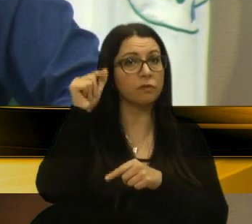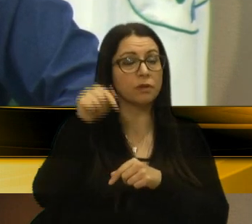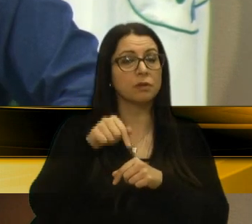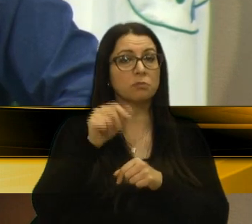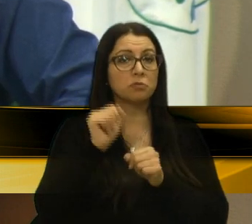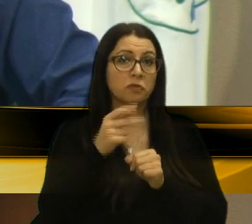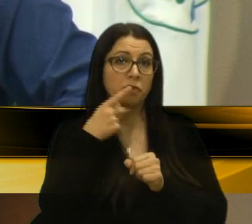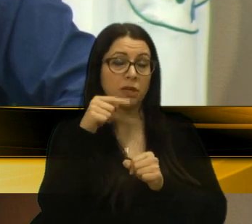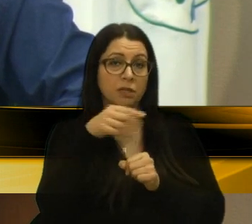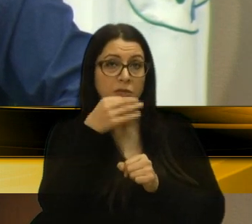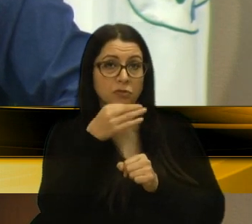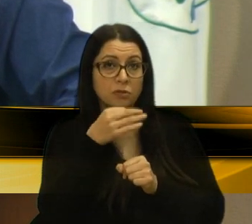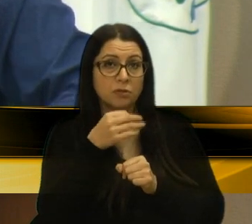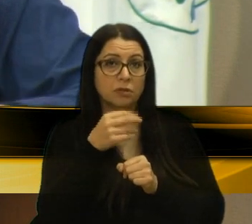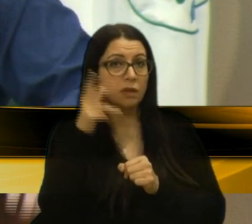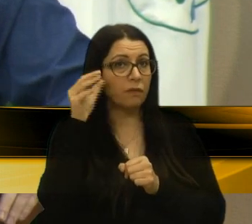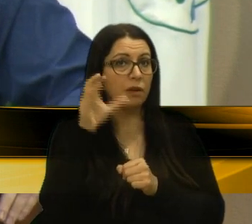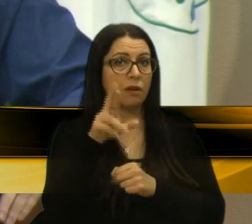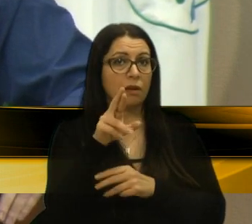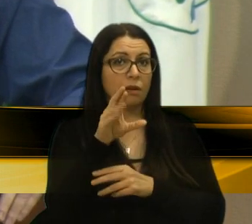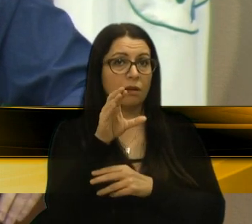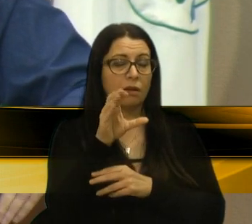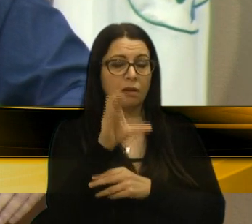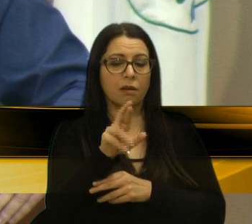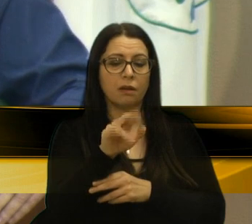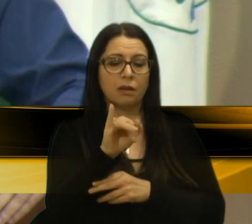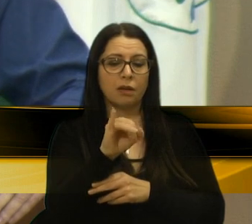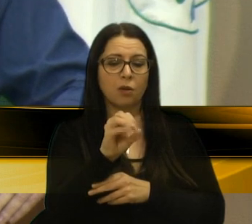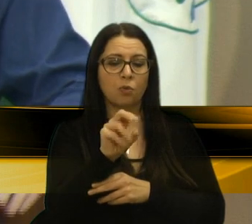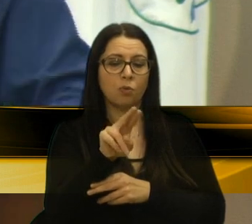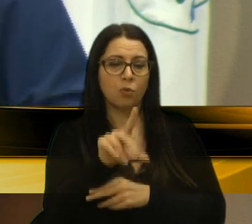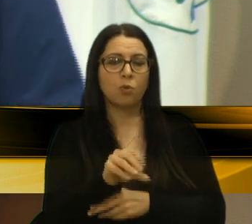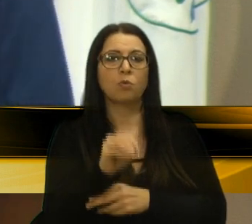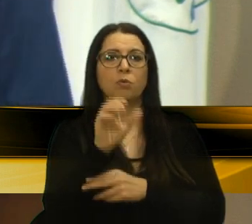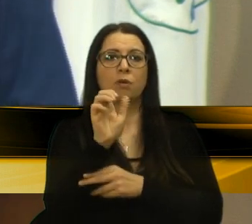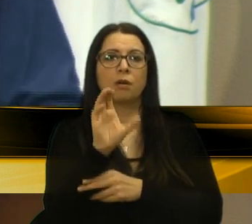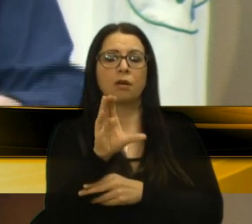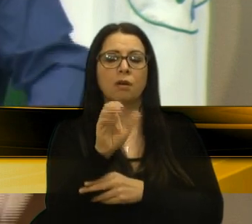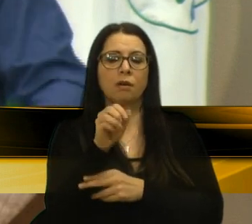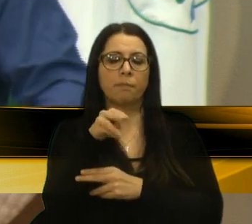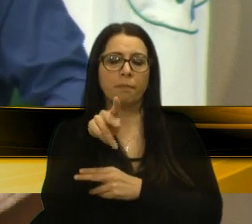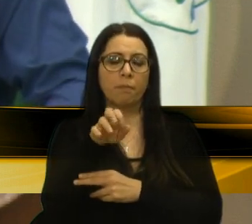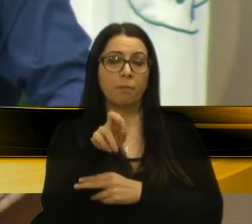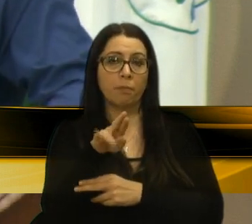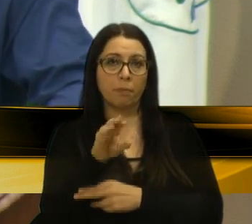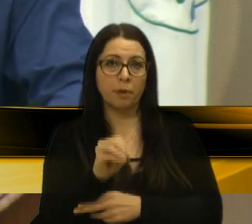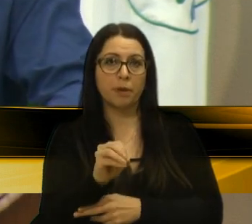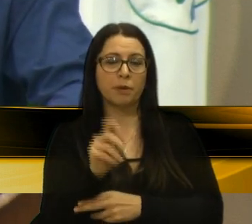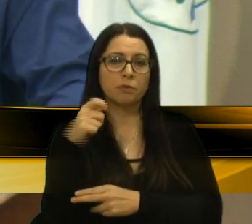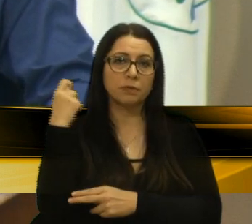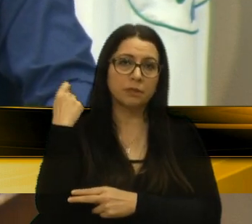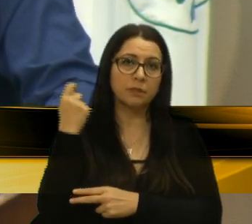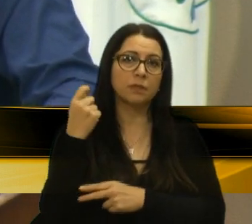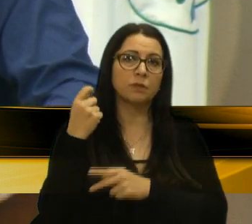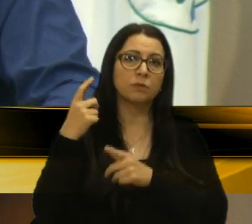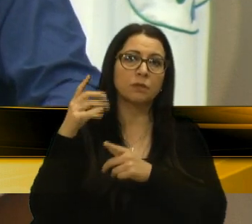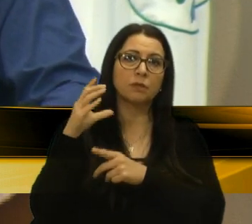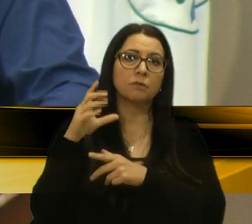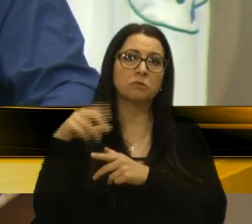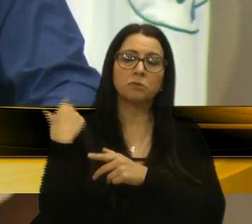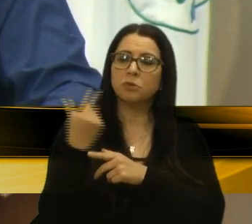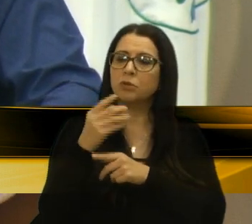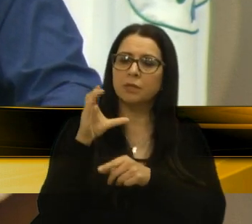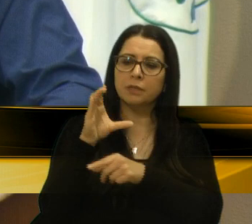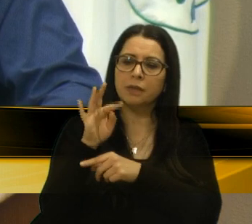do Sul, cavalo crioulo, cavalo campeiro, regiões tradicionalistas, laçadores, pessoal que participa